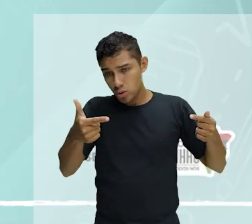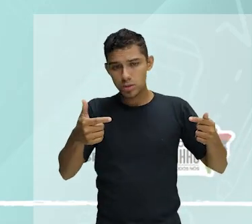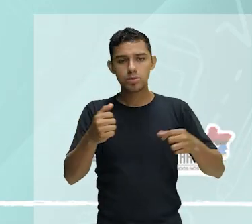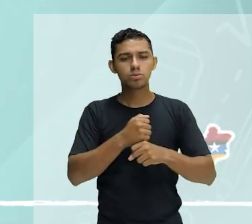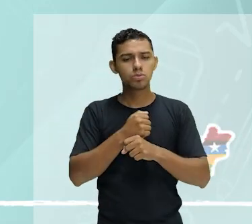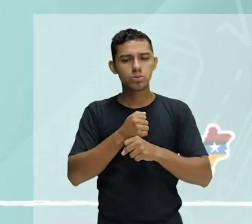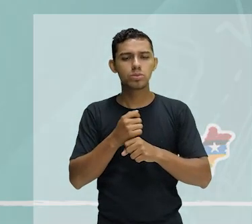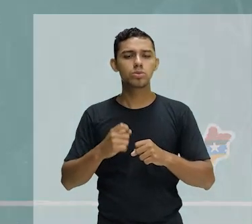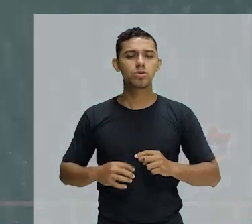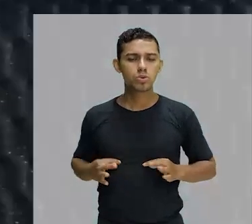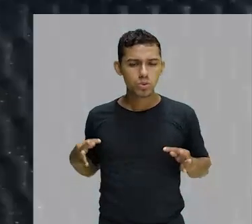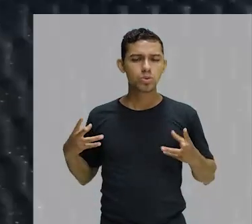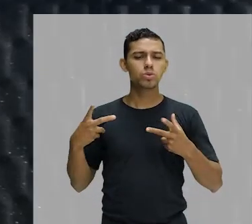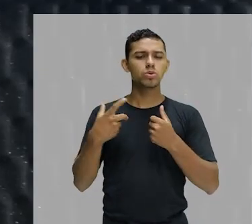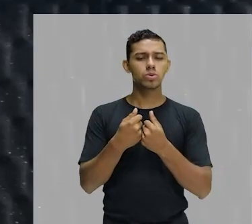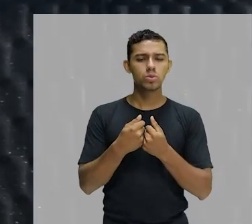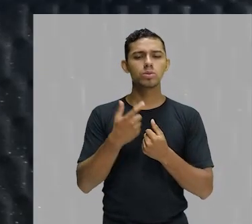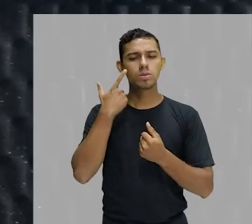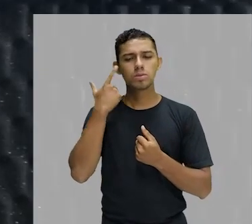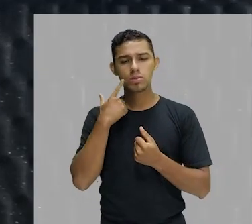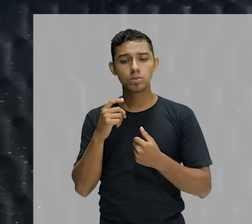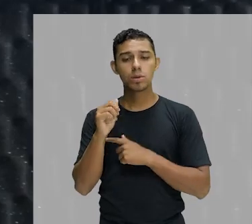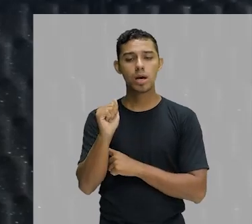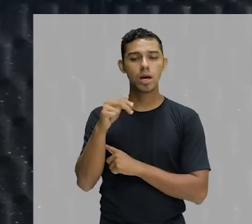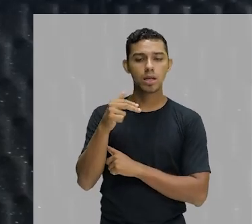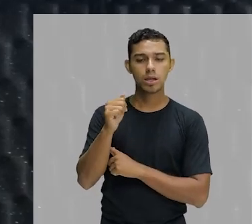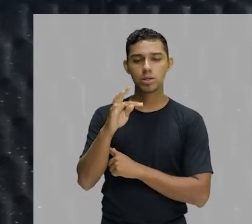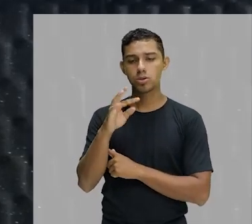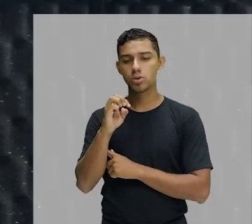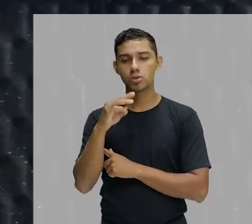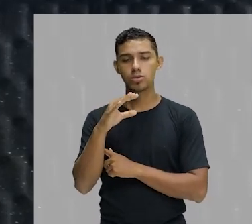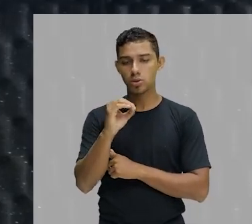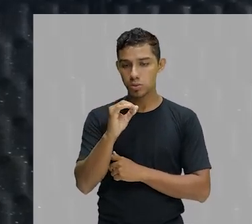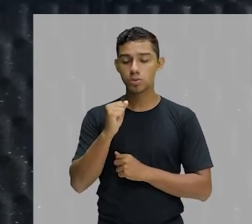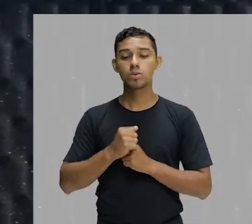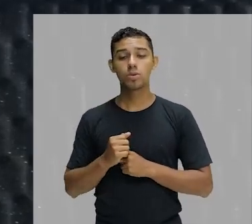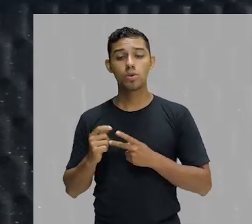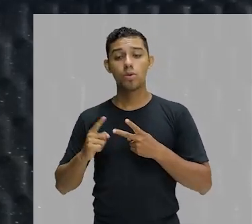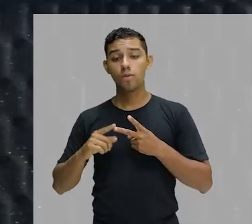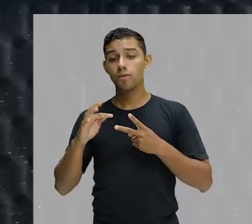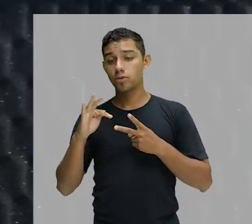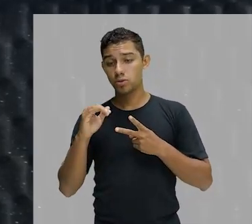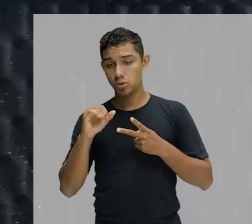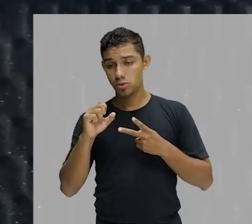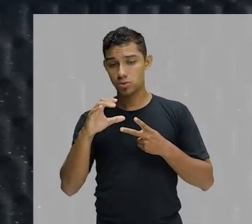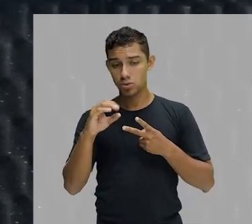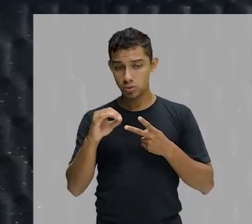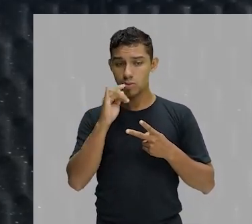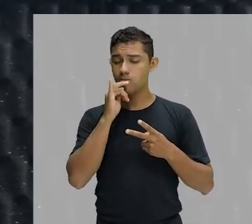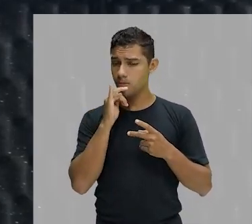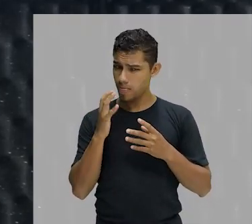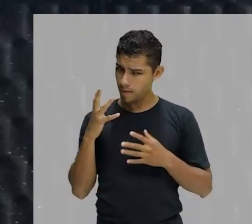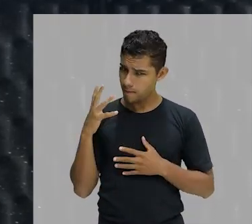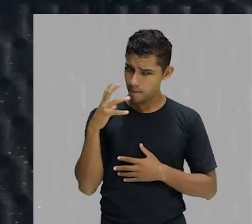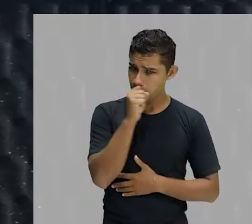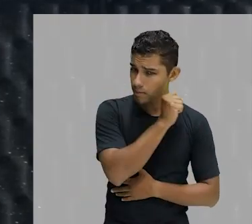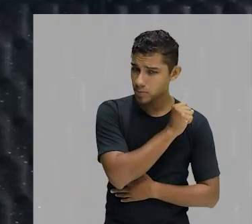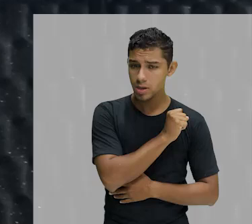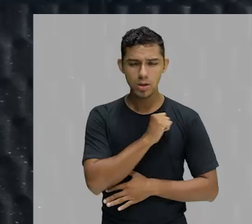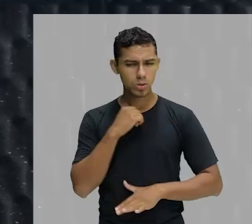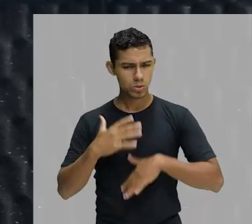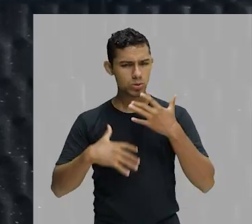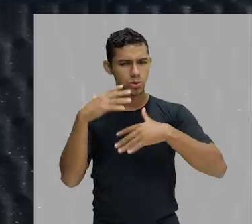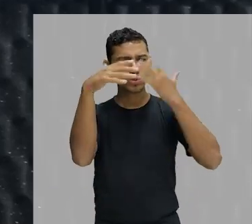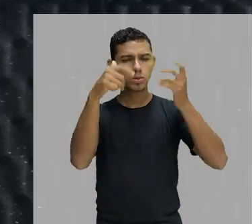pressupostos anatômicos, fisiológicos, motores, psicológicos e sociais favoráveis ao rápido